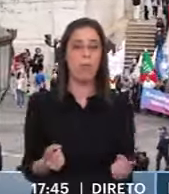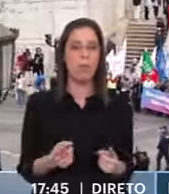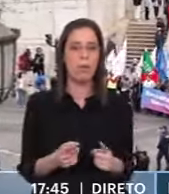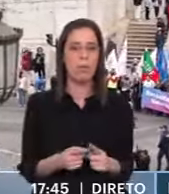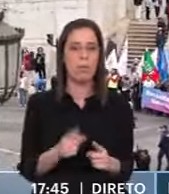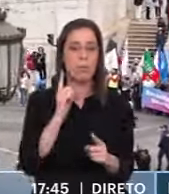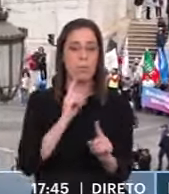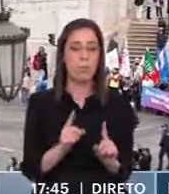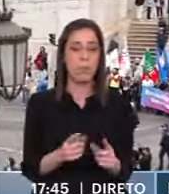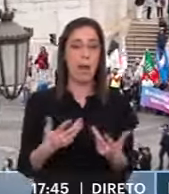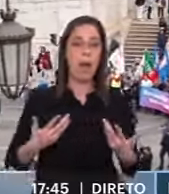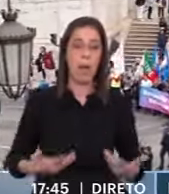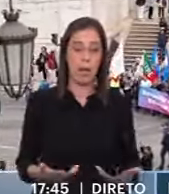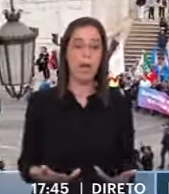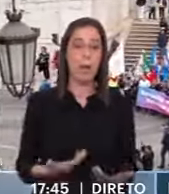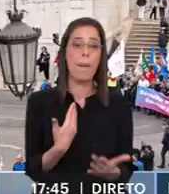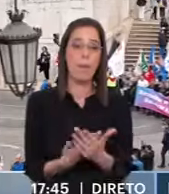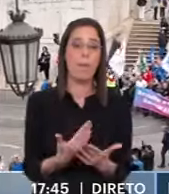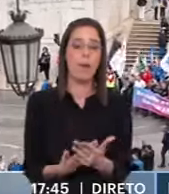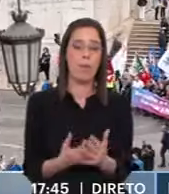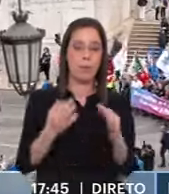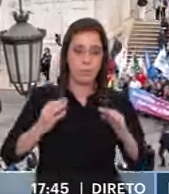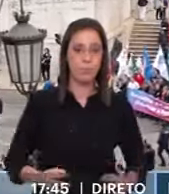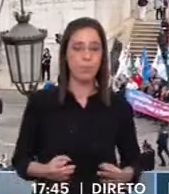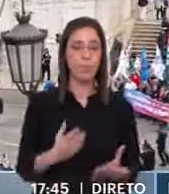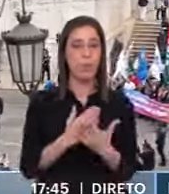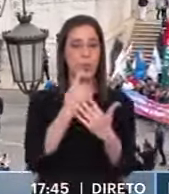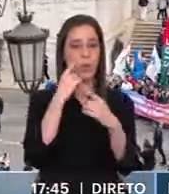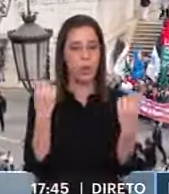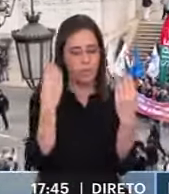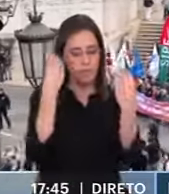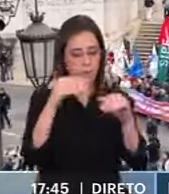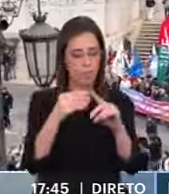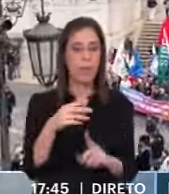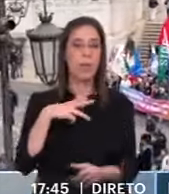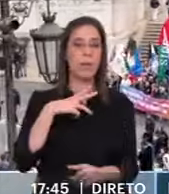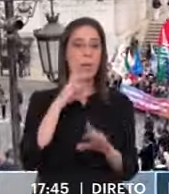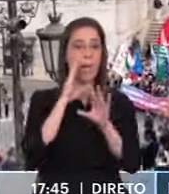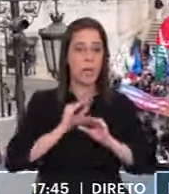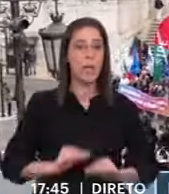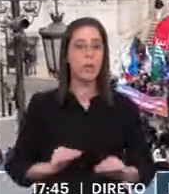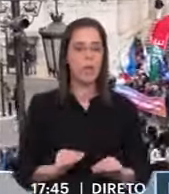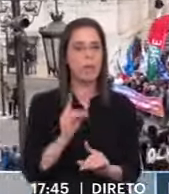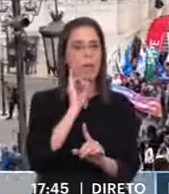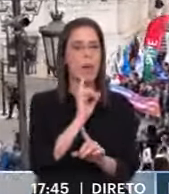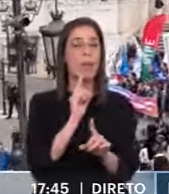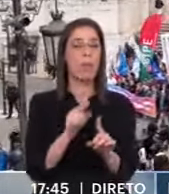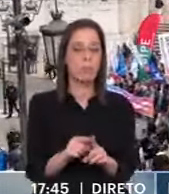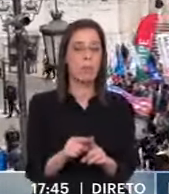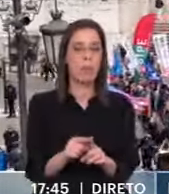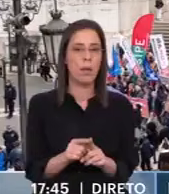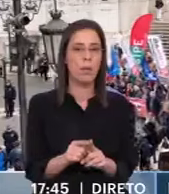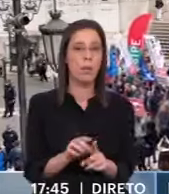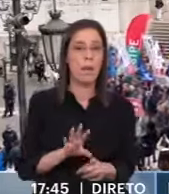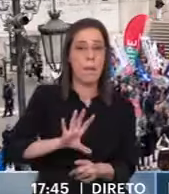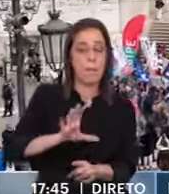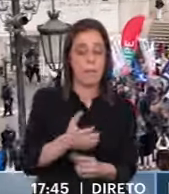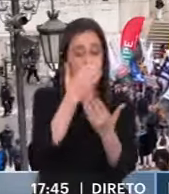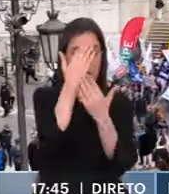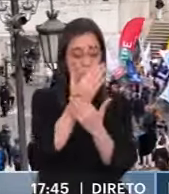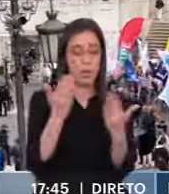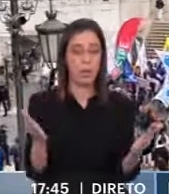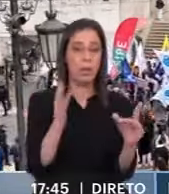baluarte. Chegou a hora de provar que, de facto, a escola pública, o ensino, a educação, são muito importantes para um país democrata